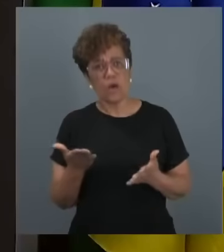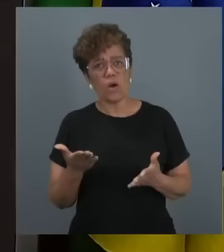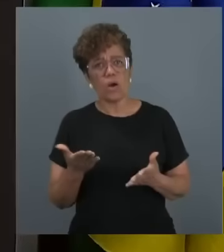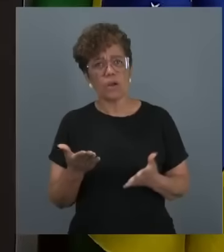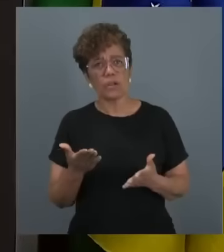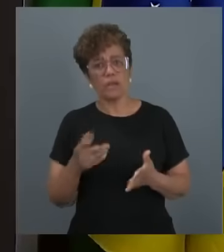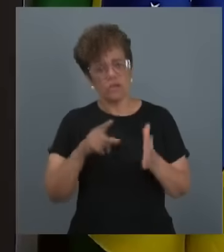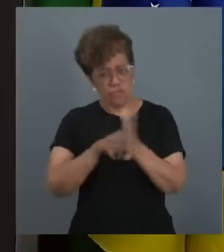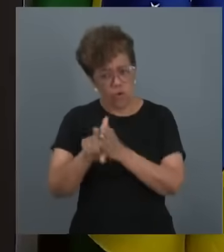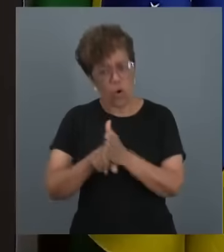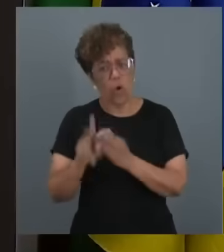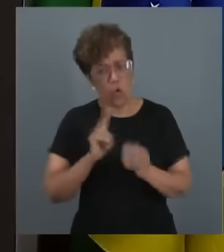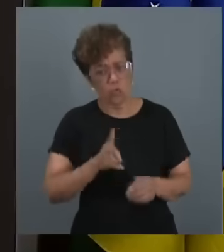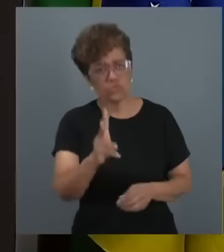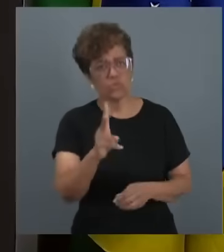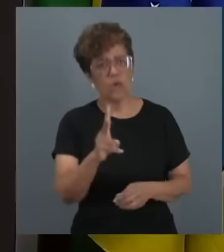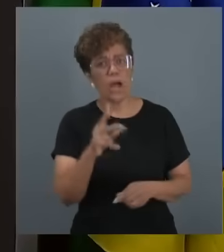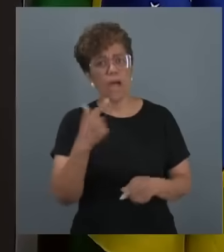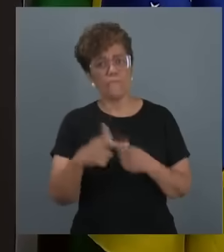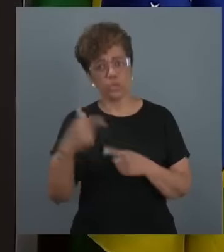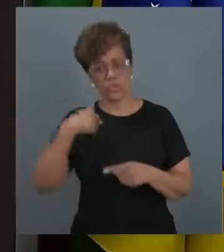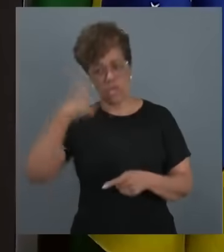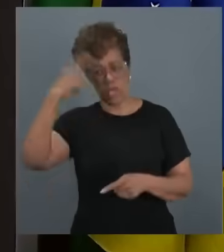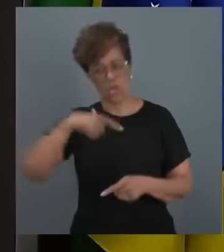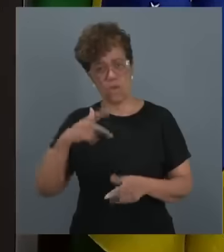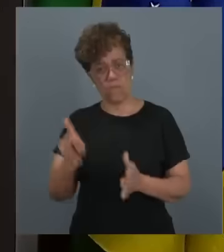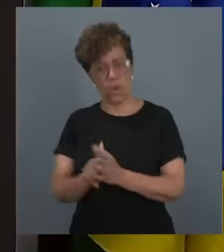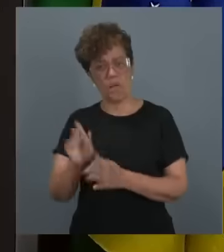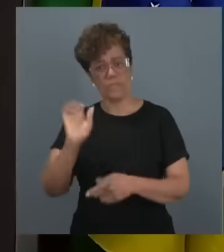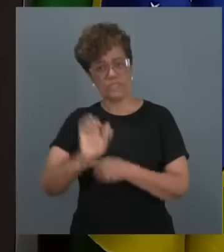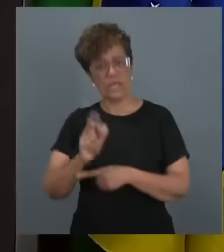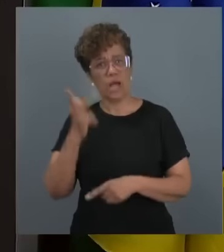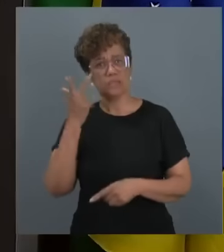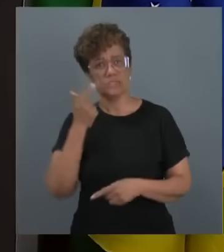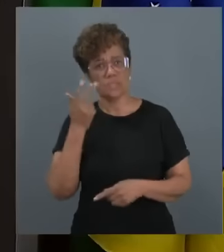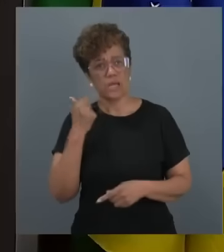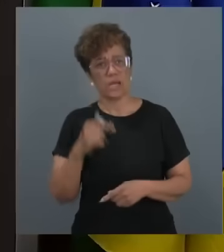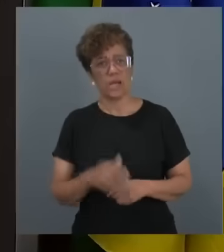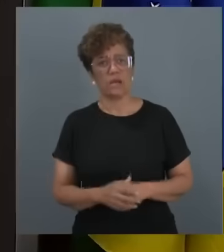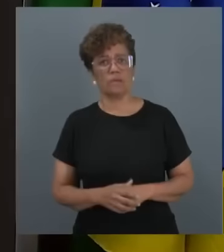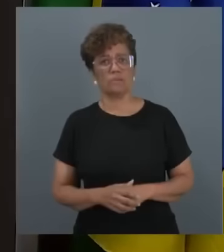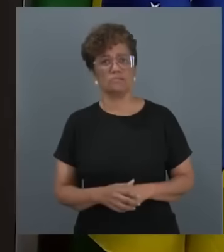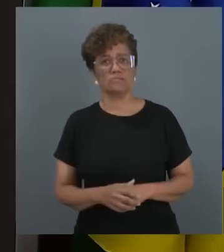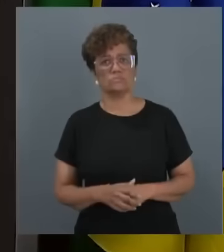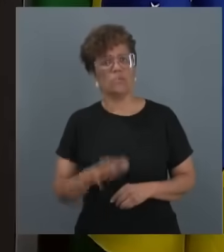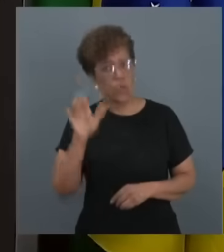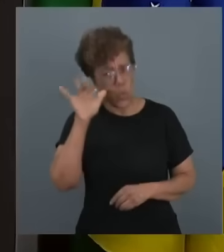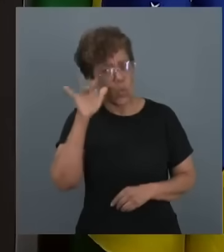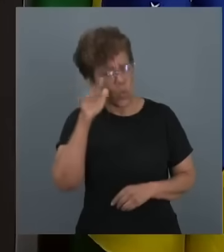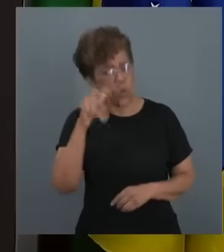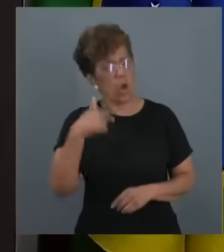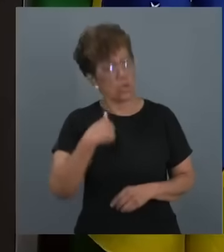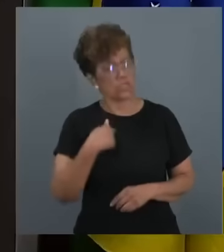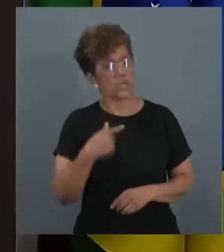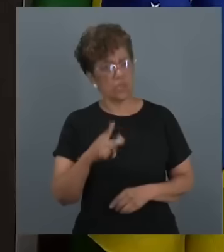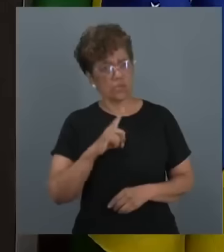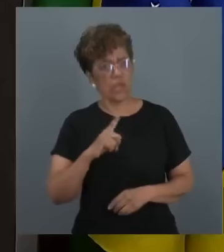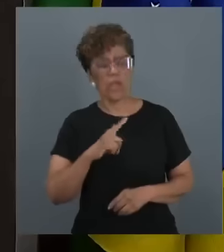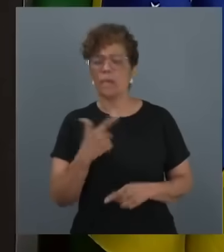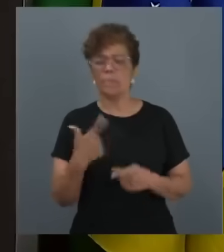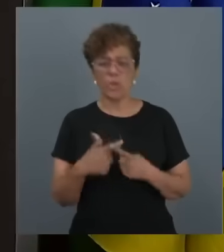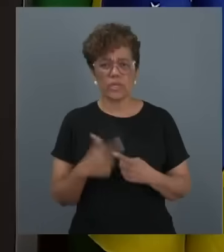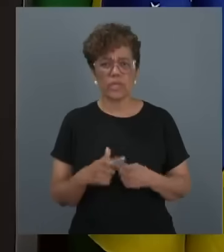Enquanto senador da República do Estado do Ceará. Isso me causou muita curiosidade nisso aqui. Por